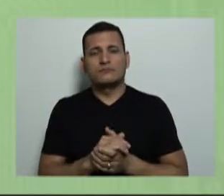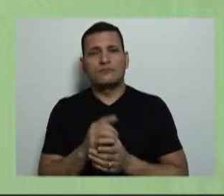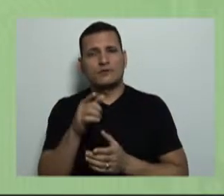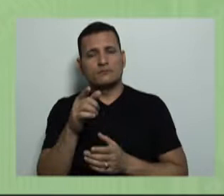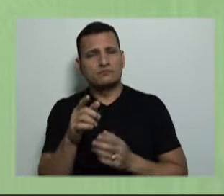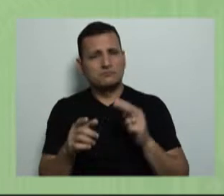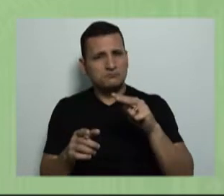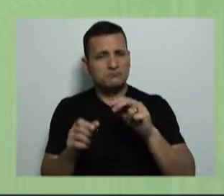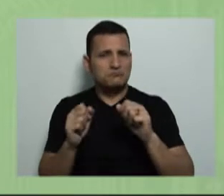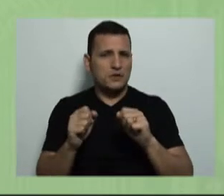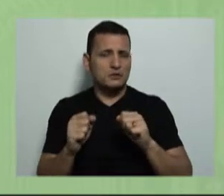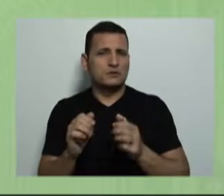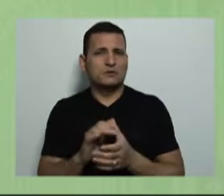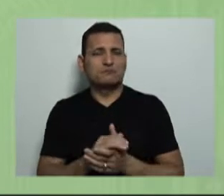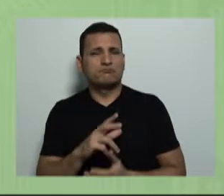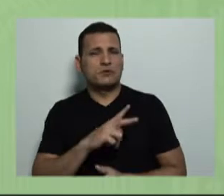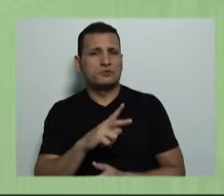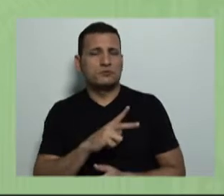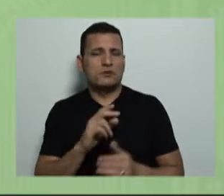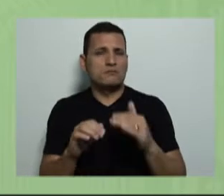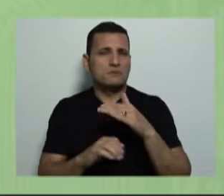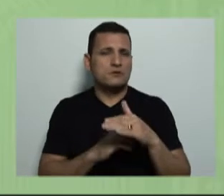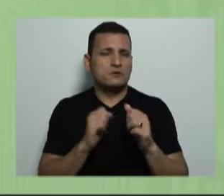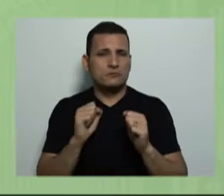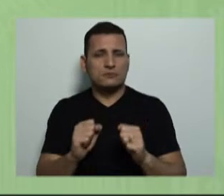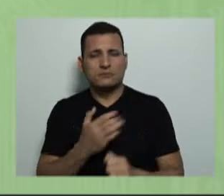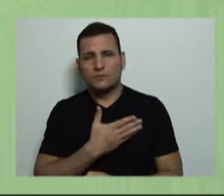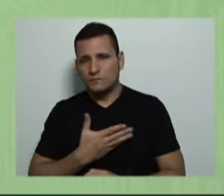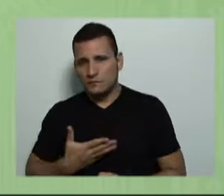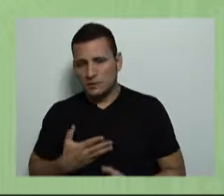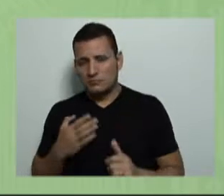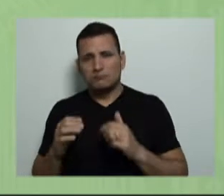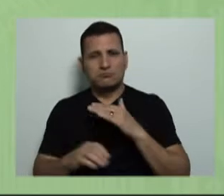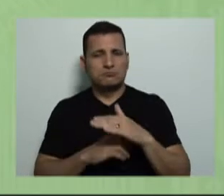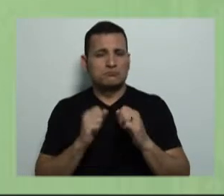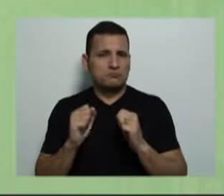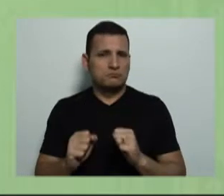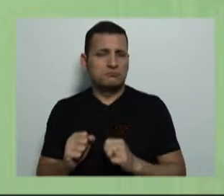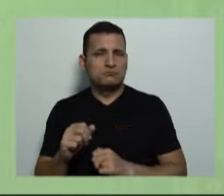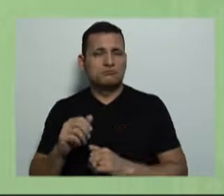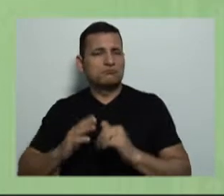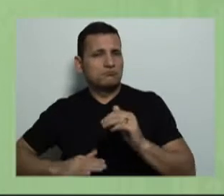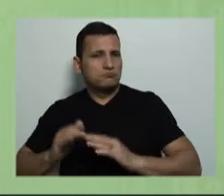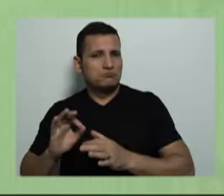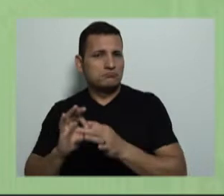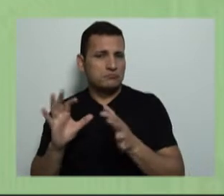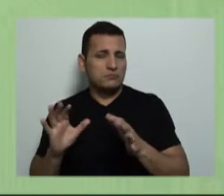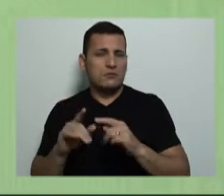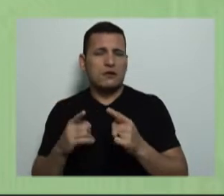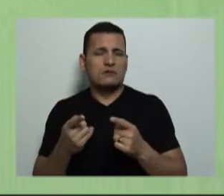órgão público, pode ser empresa privada e pode ser profissional liberal. Só que qual que é o principal